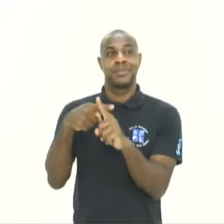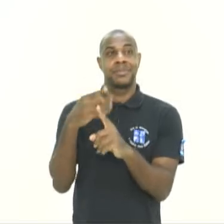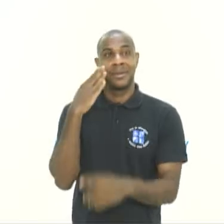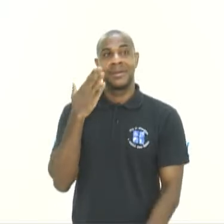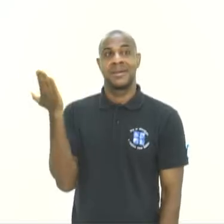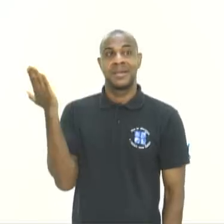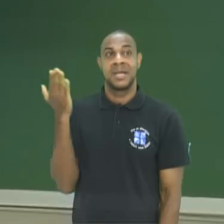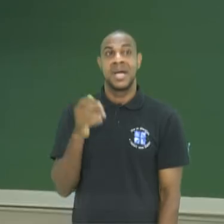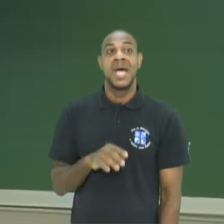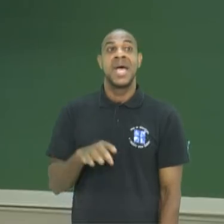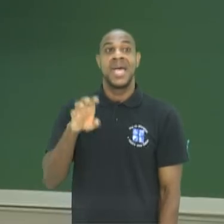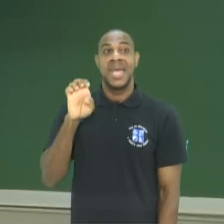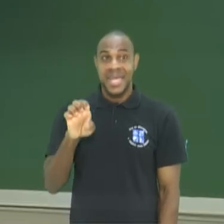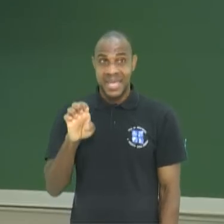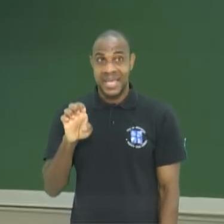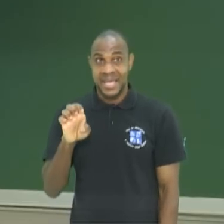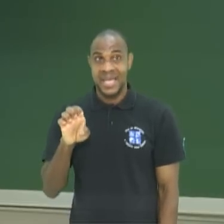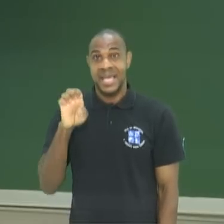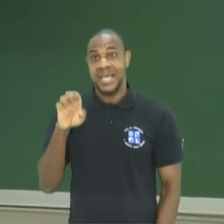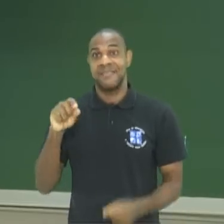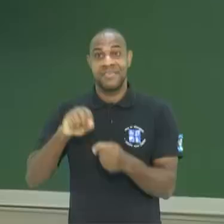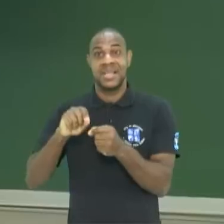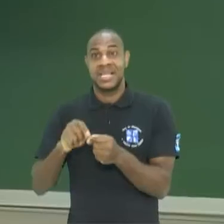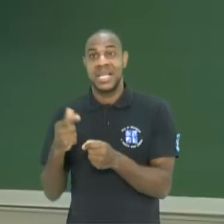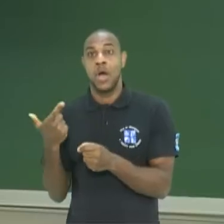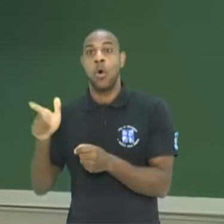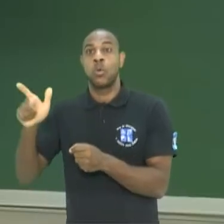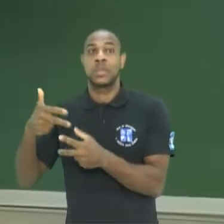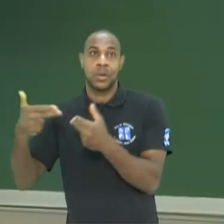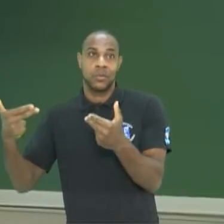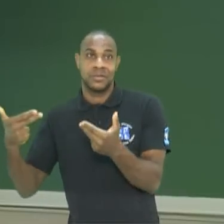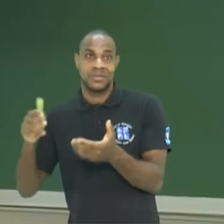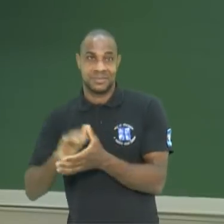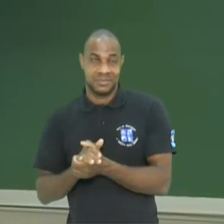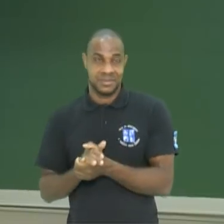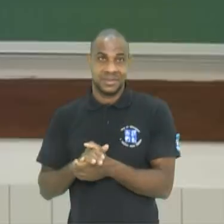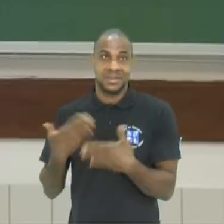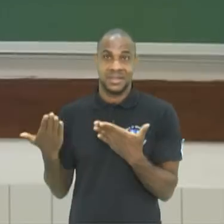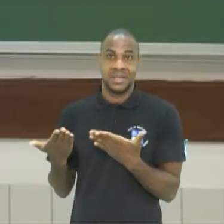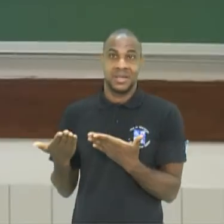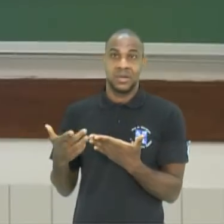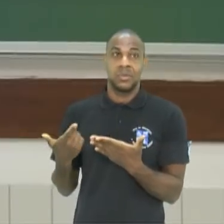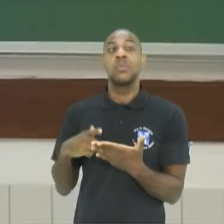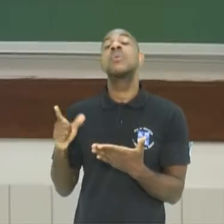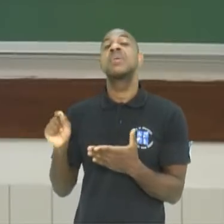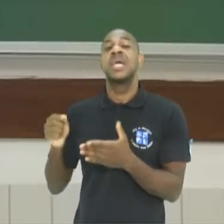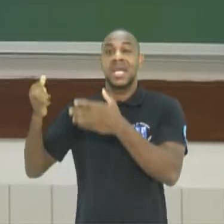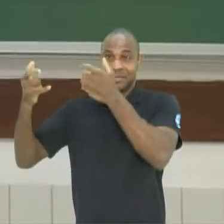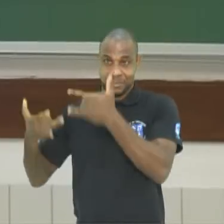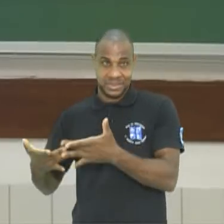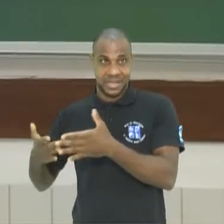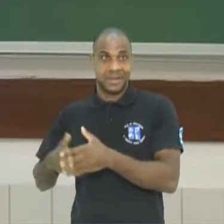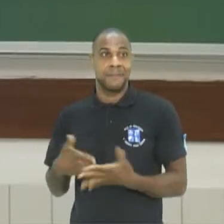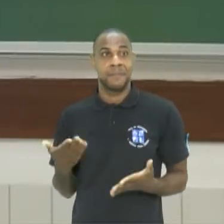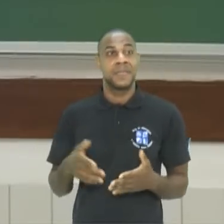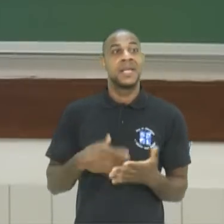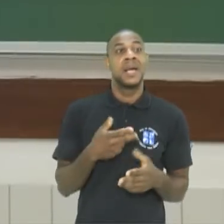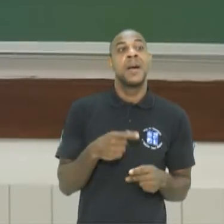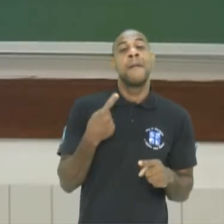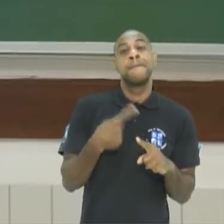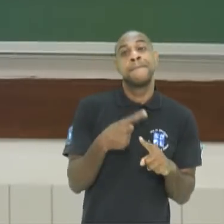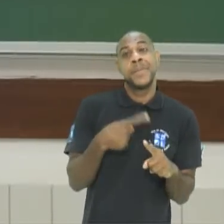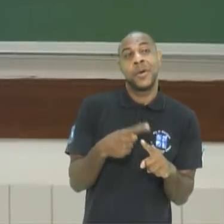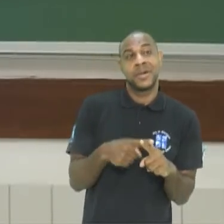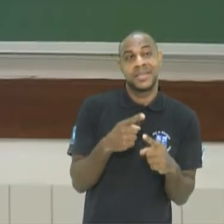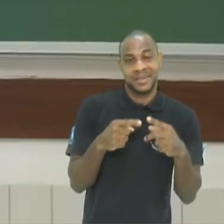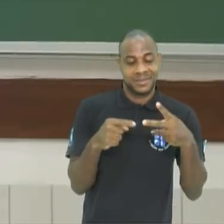só. Expor e fazer outra coisa. Qual é essa outra coisa? Explicar. E depois o porquê. Reparem